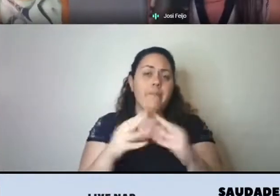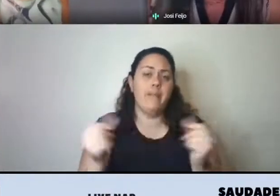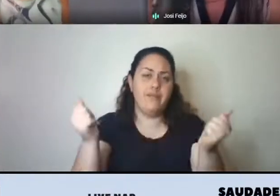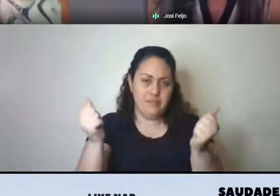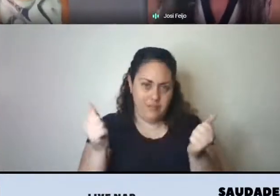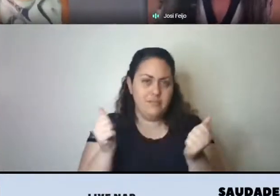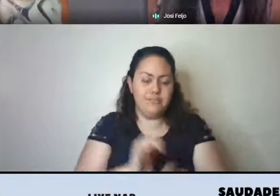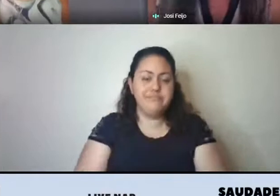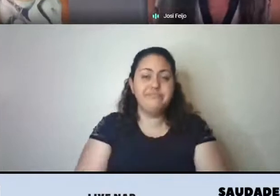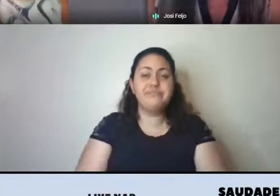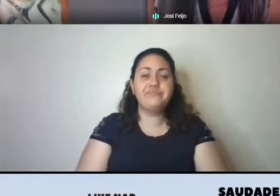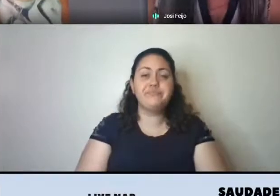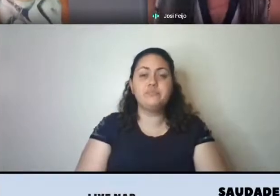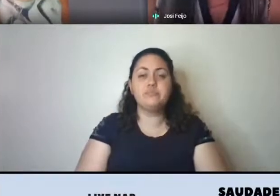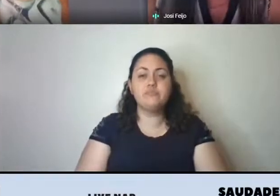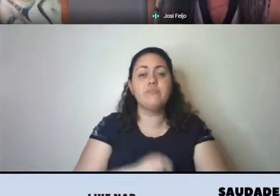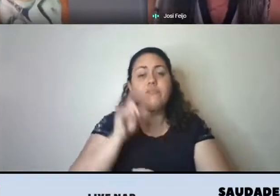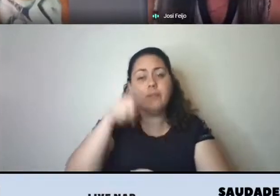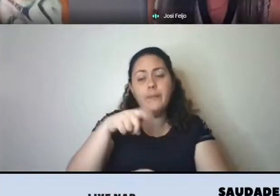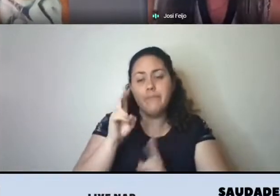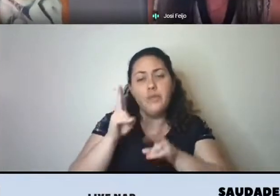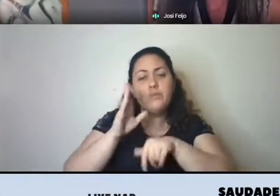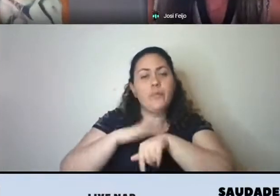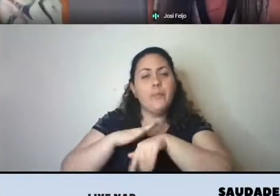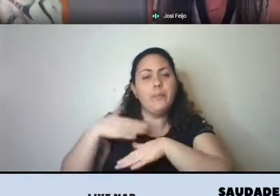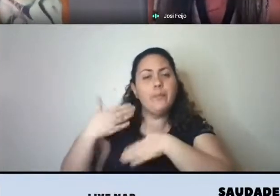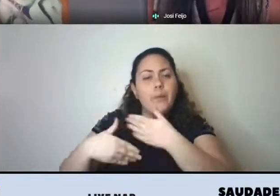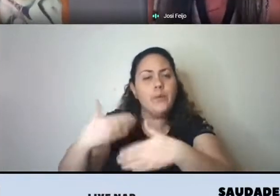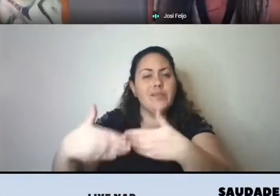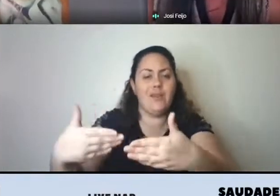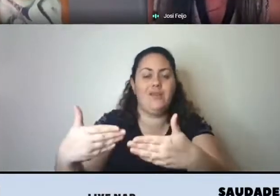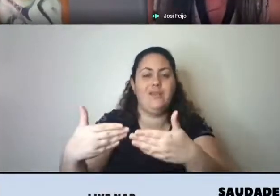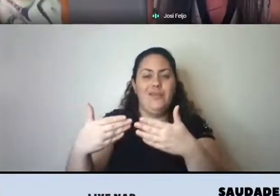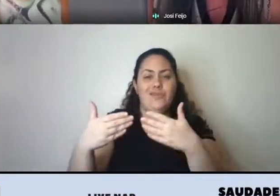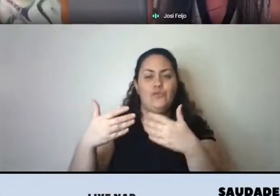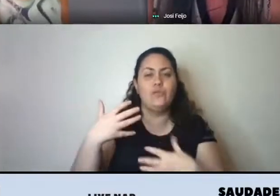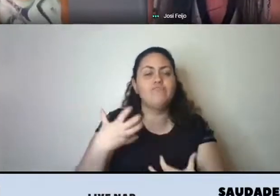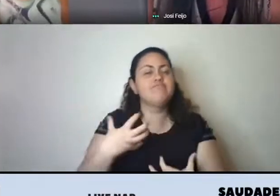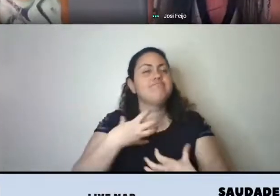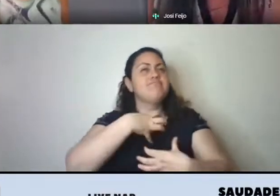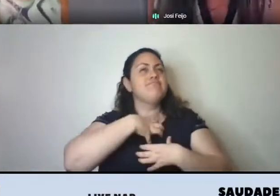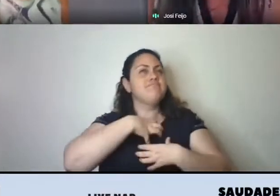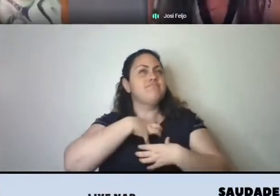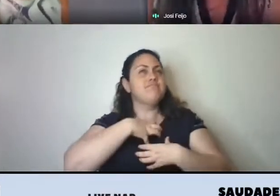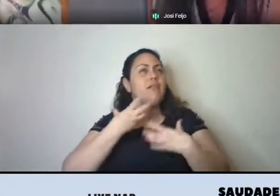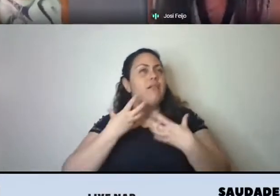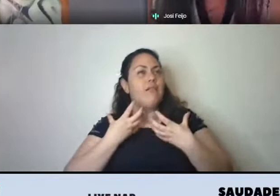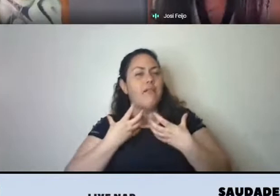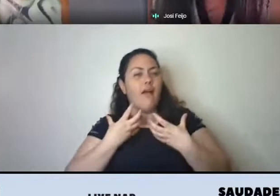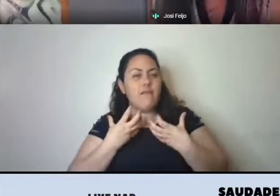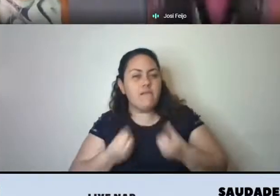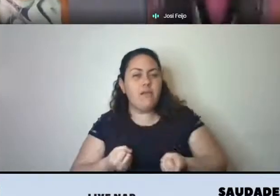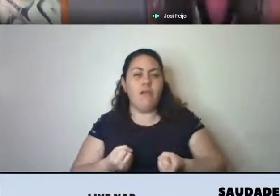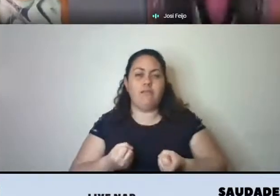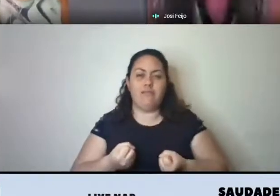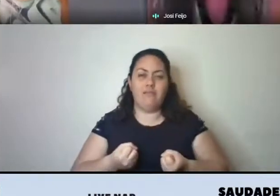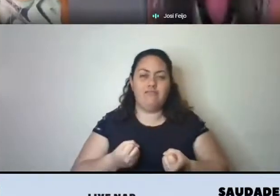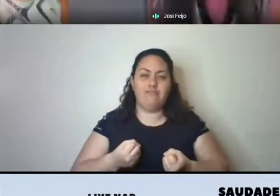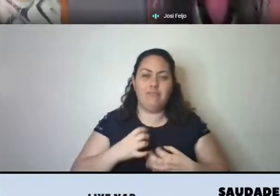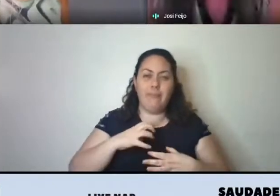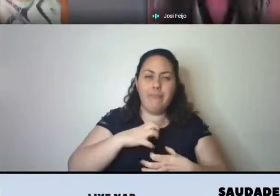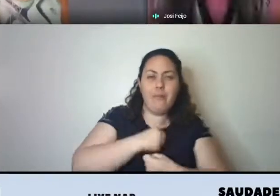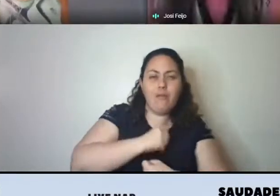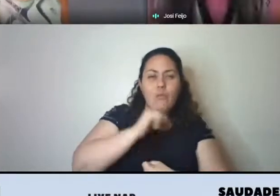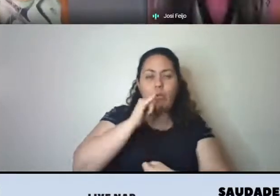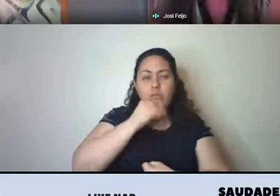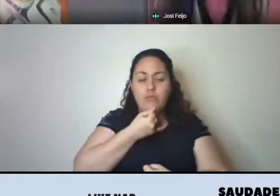E muitas vezes nesse processo, assim, de sentir, se permitir sentir, às vezes a gente não se permite, e o